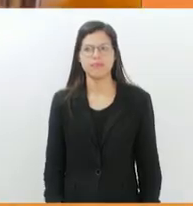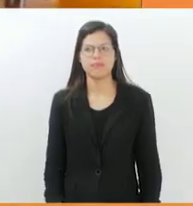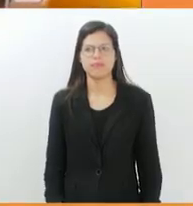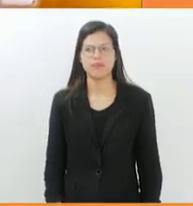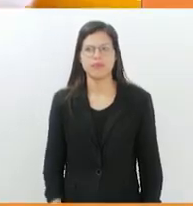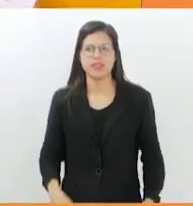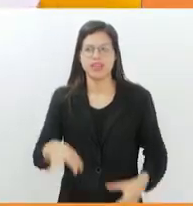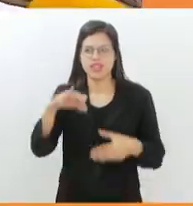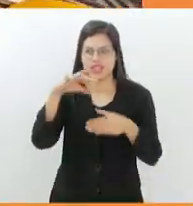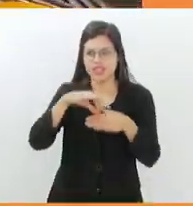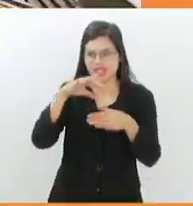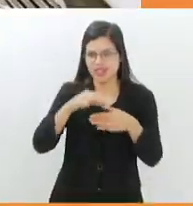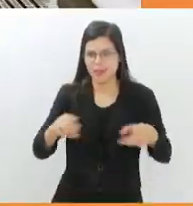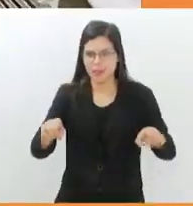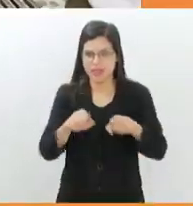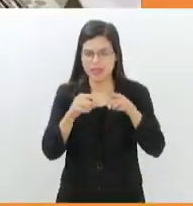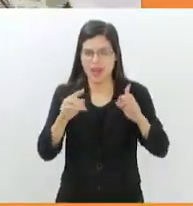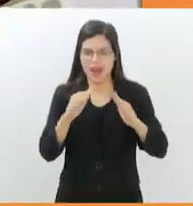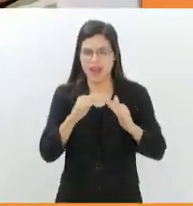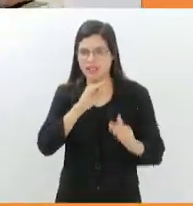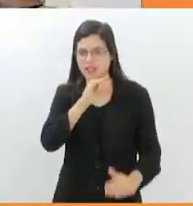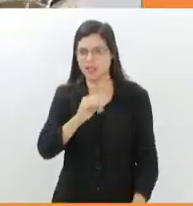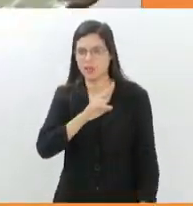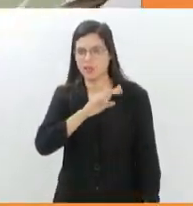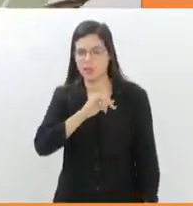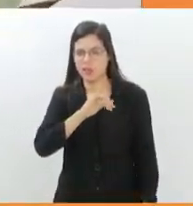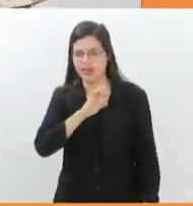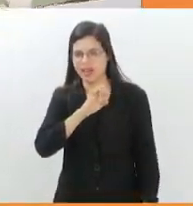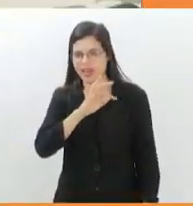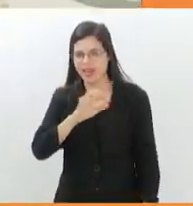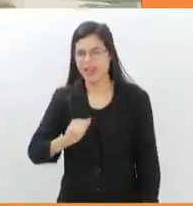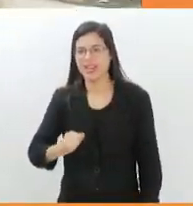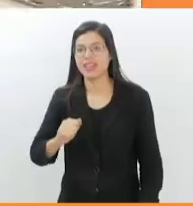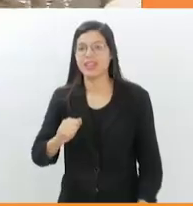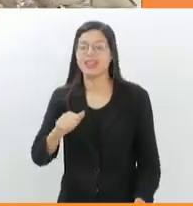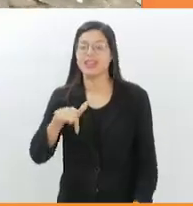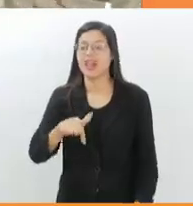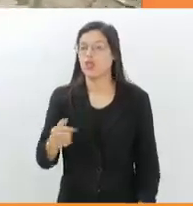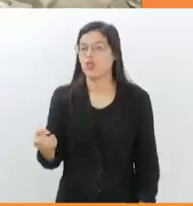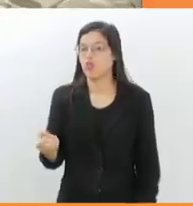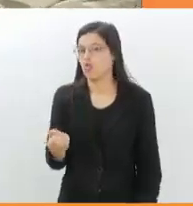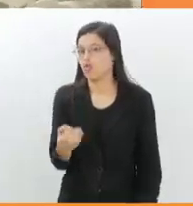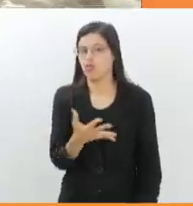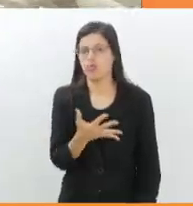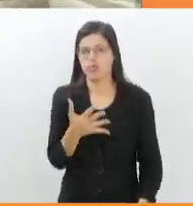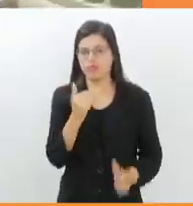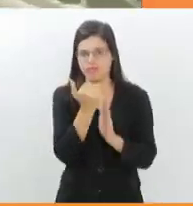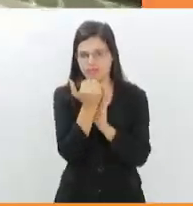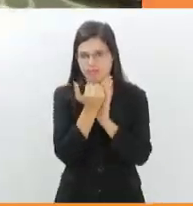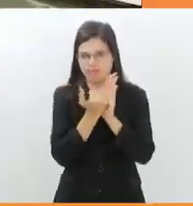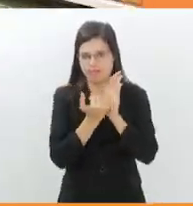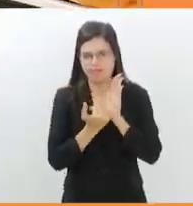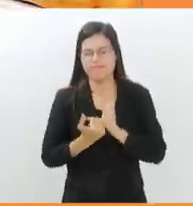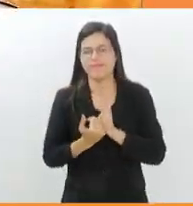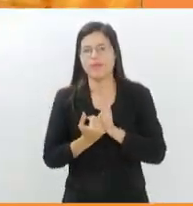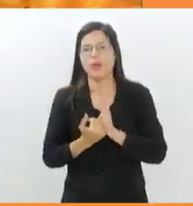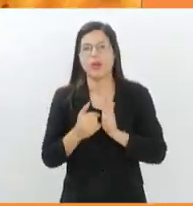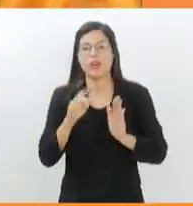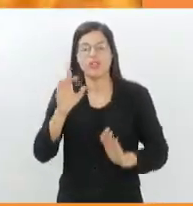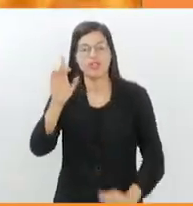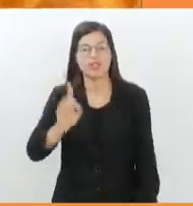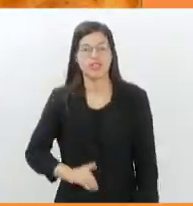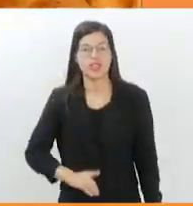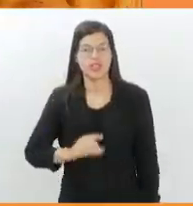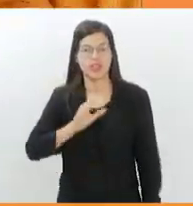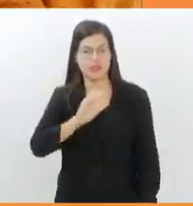O Chá Musical da Casa Julieta de Serpa, na Praia do Flamengo, está com nova programação. Com idealização e direção geral